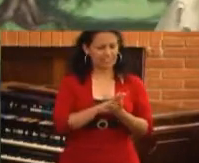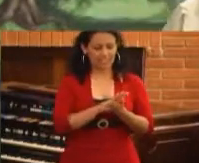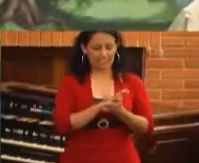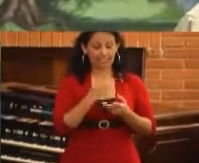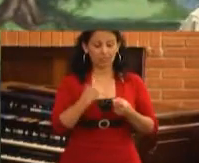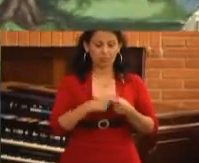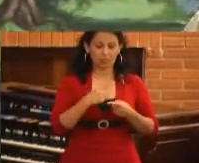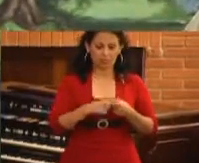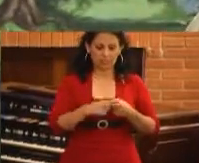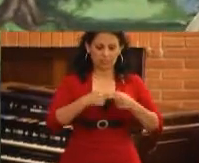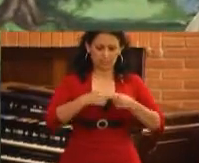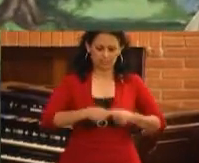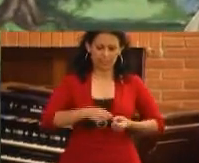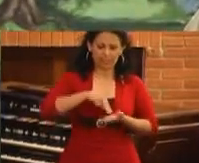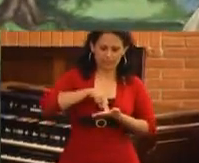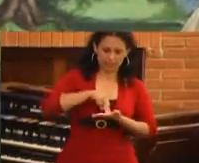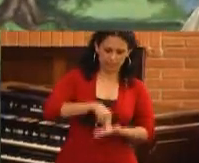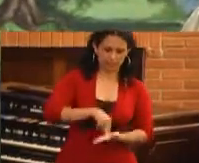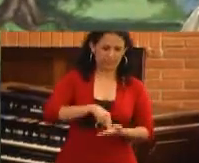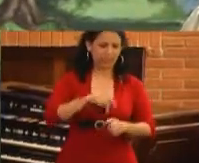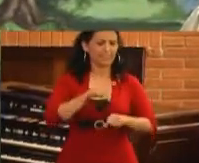rocha.